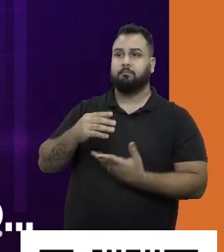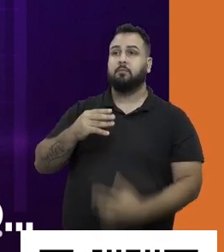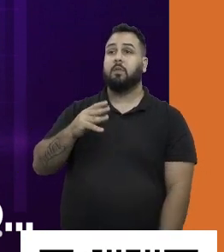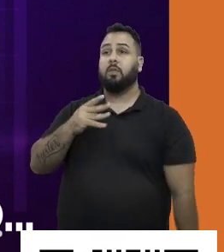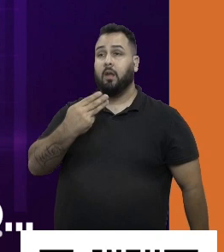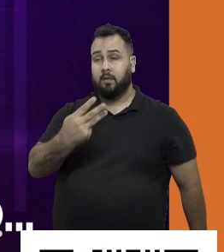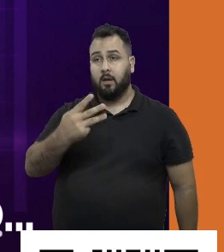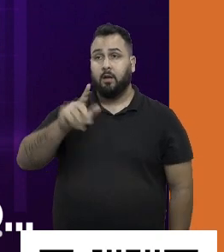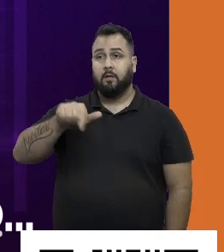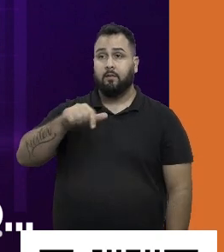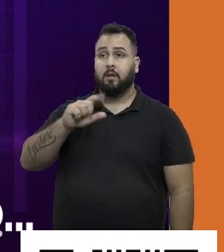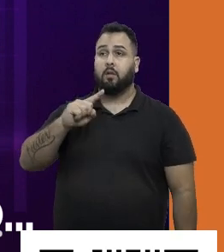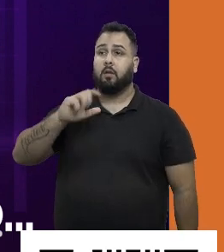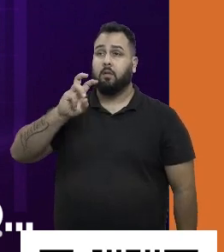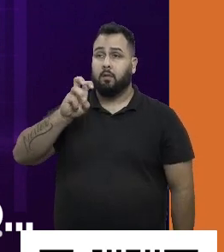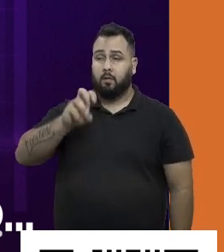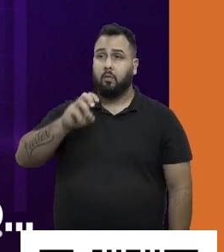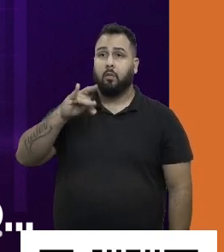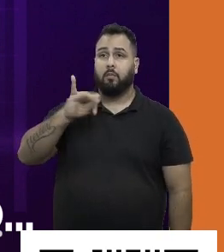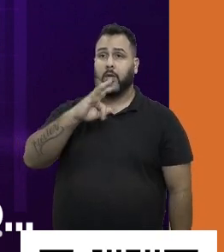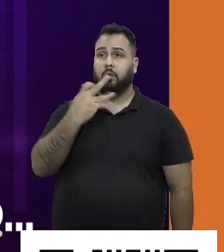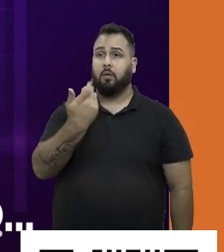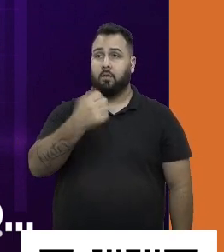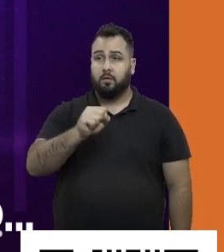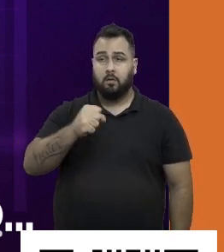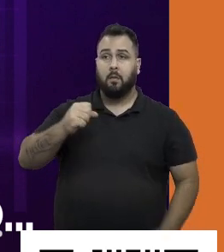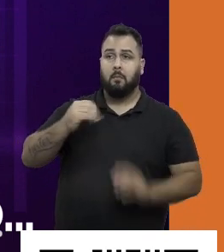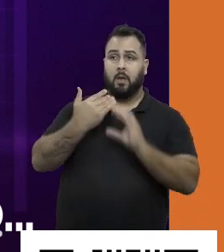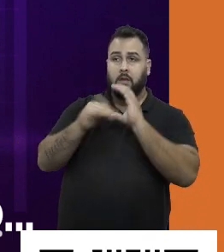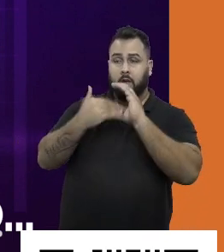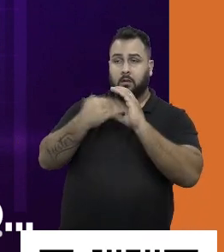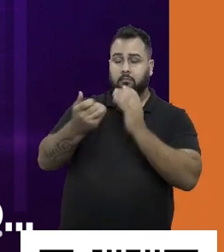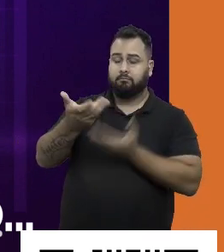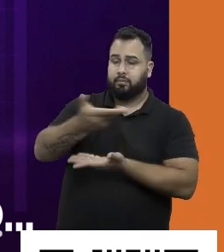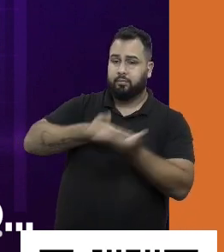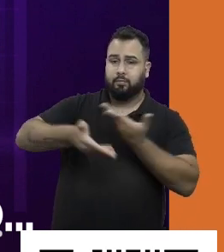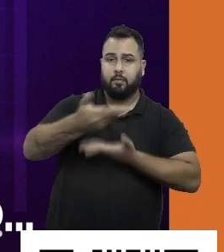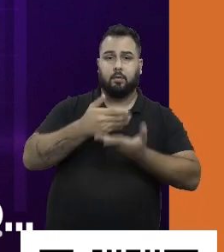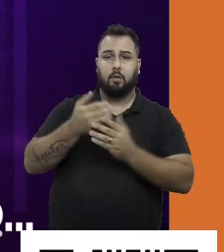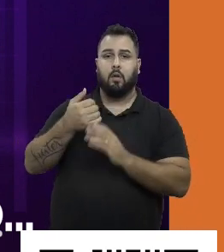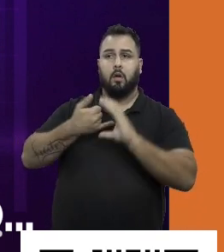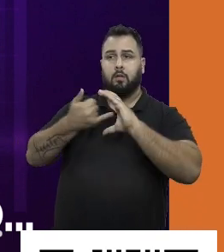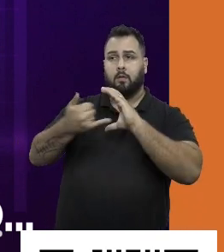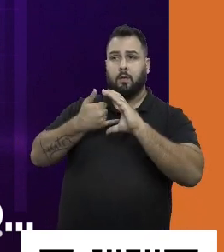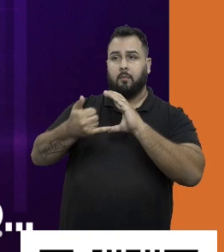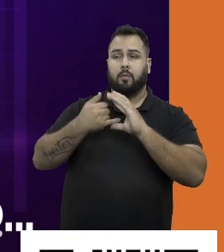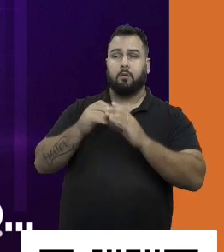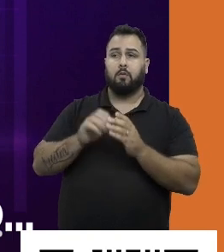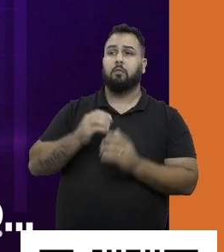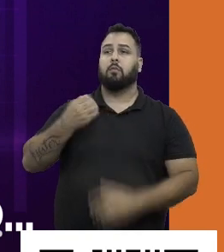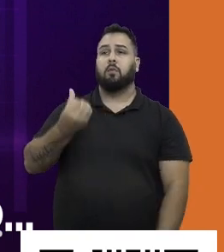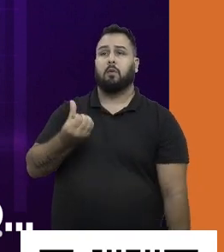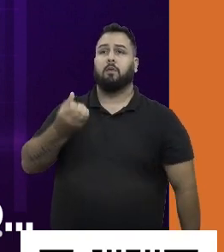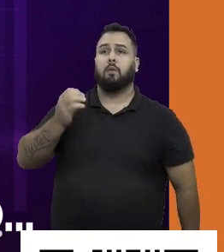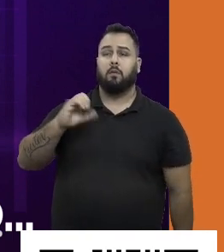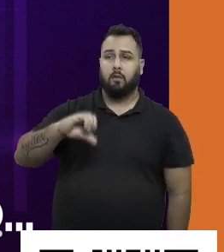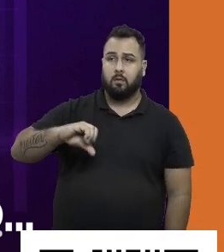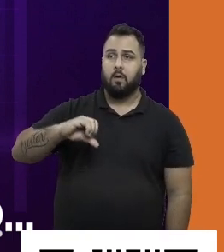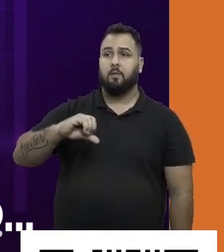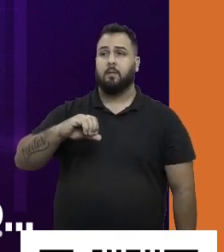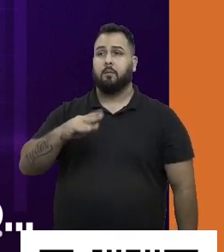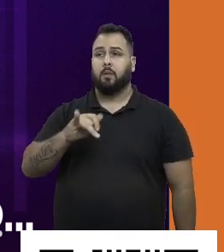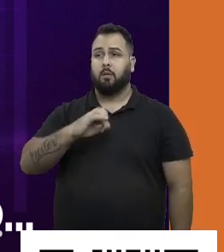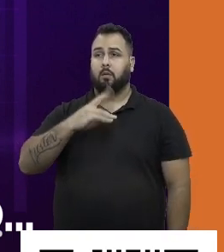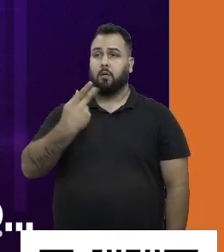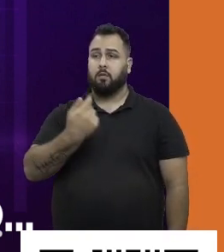69 milhões de palavras traduzidas no Google isso eu acho incrível porque isso mostra de fato a tecnologia começou a quebrar a barreira da comunicação